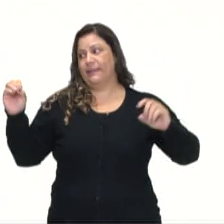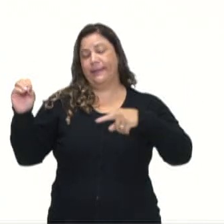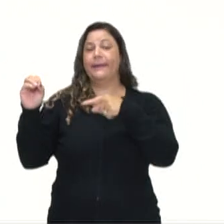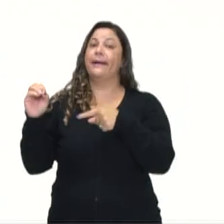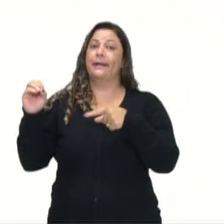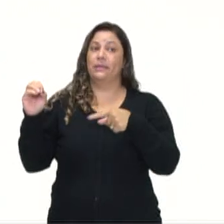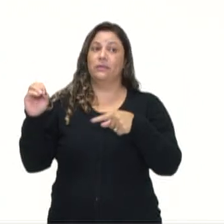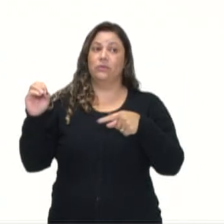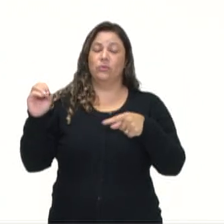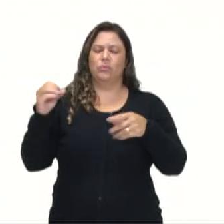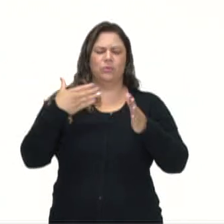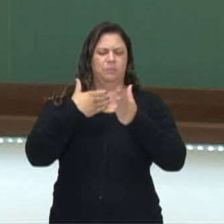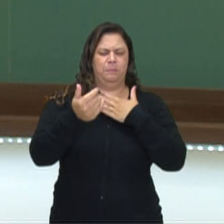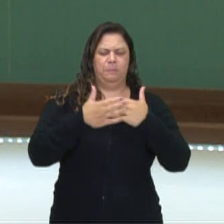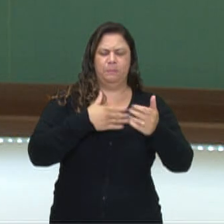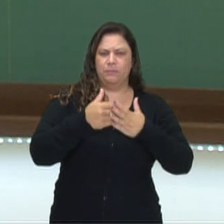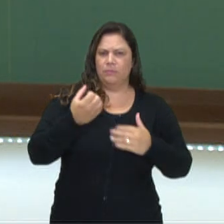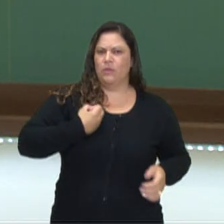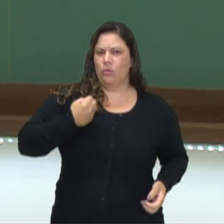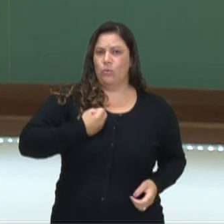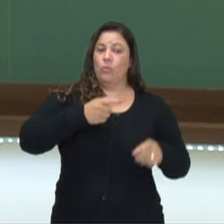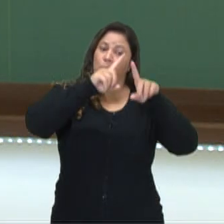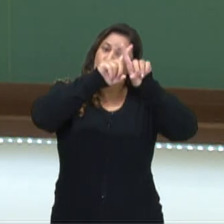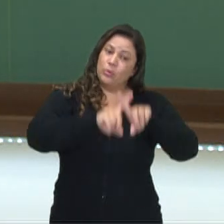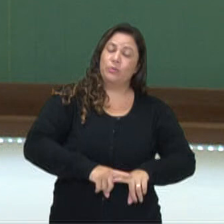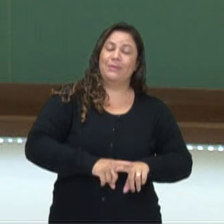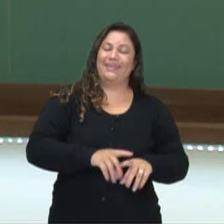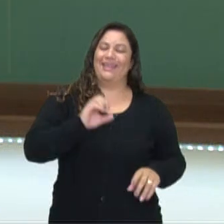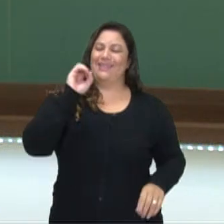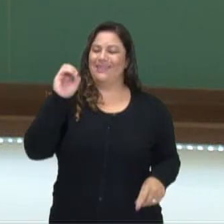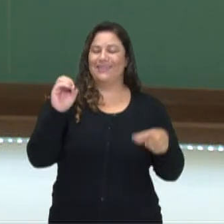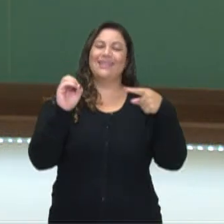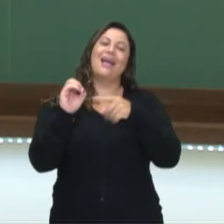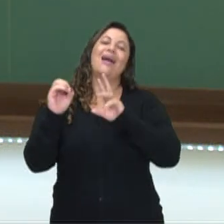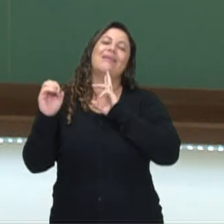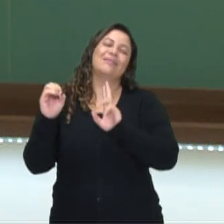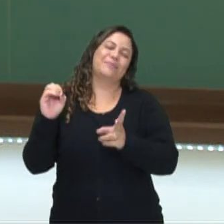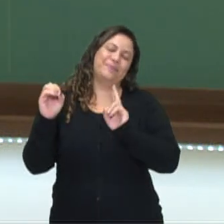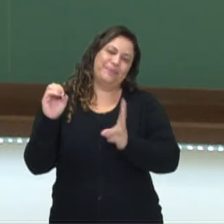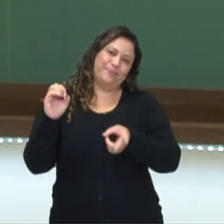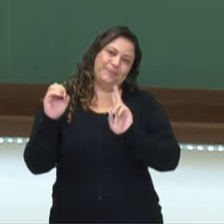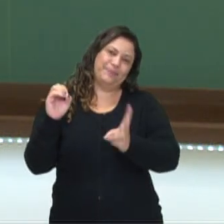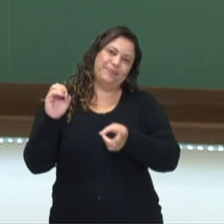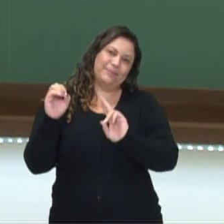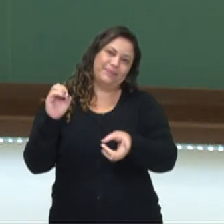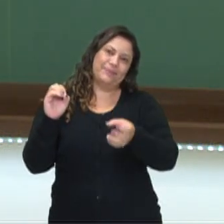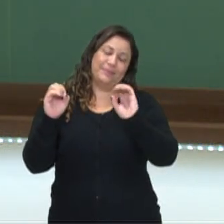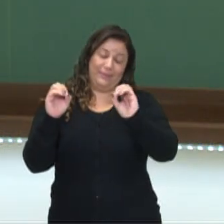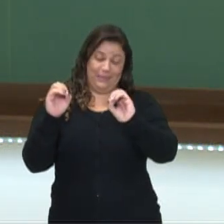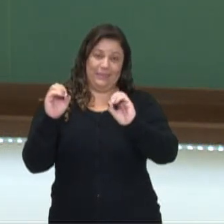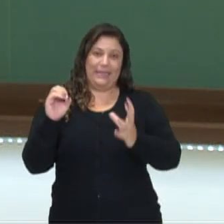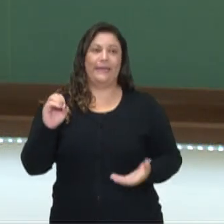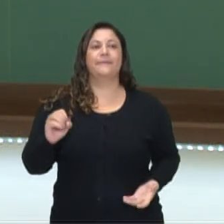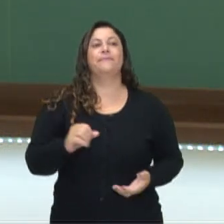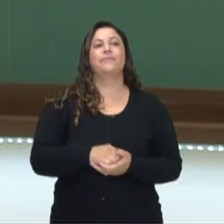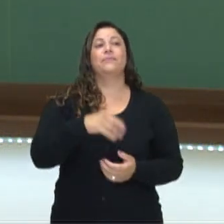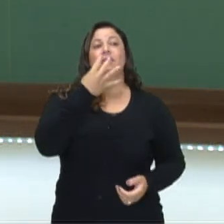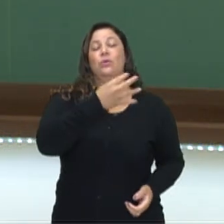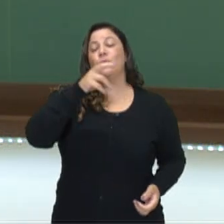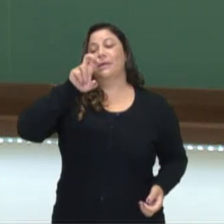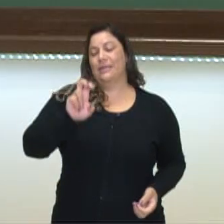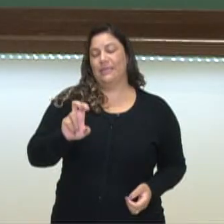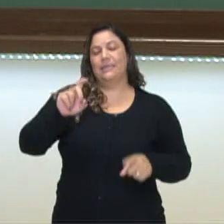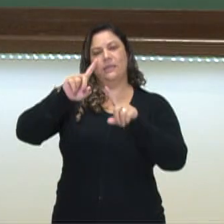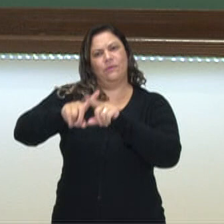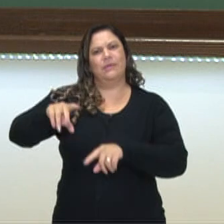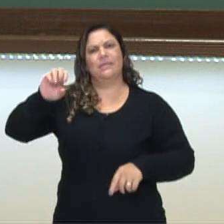que qualquer número multiplicado por zero dá sempre zero. Então, se eu falar 45 vezes zero, vai dar